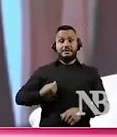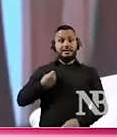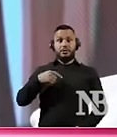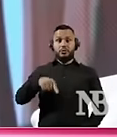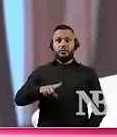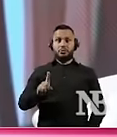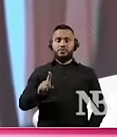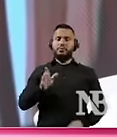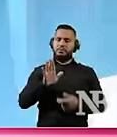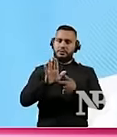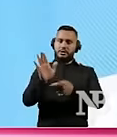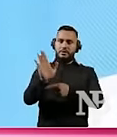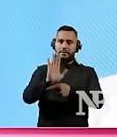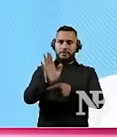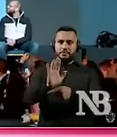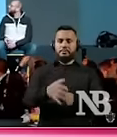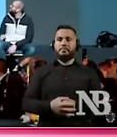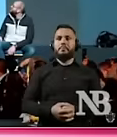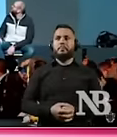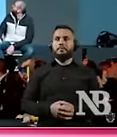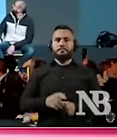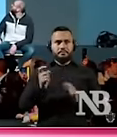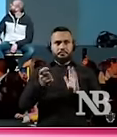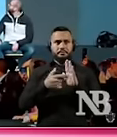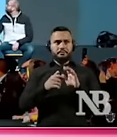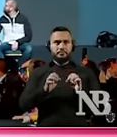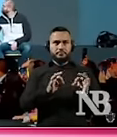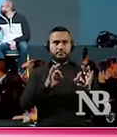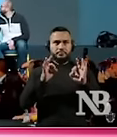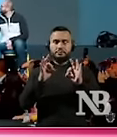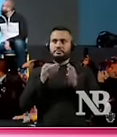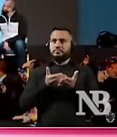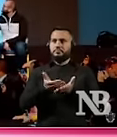quero mostrar para vocês um vídeo. Pode dar play aí.